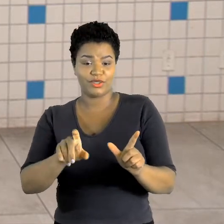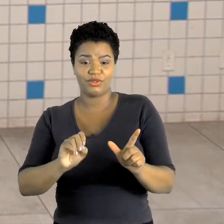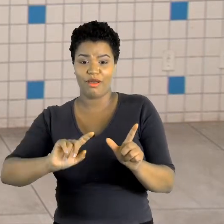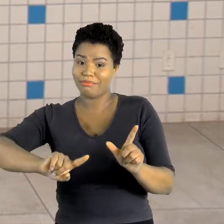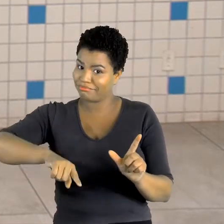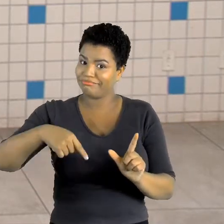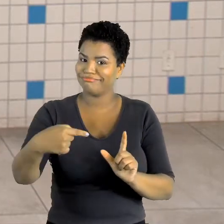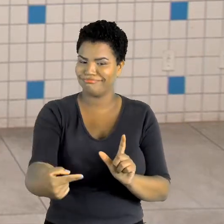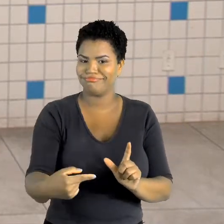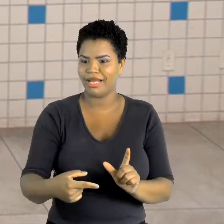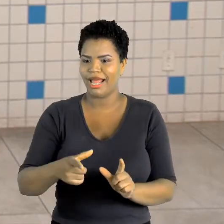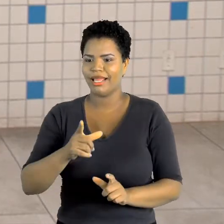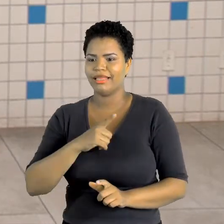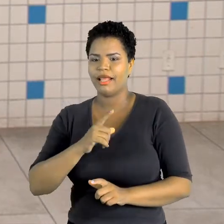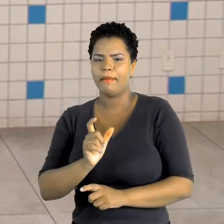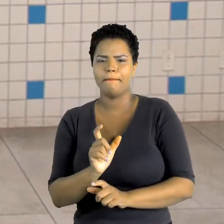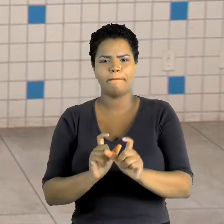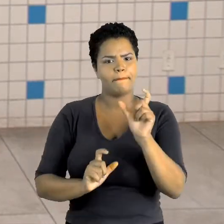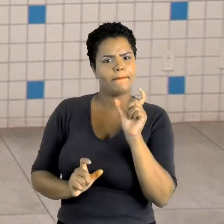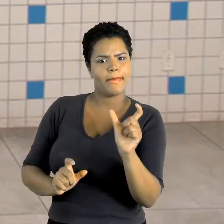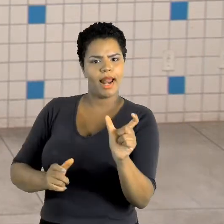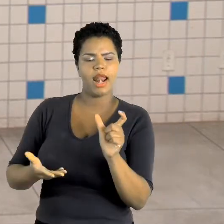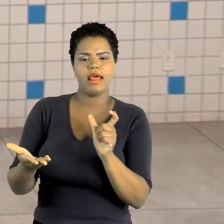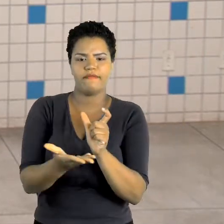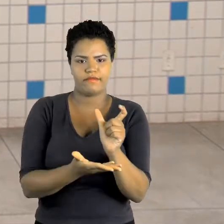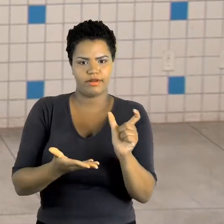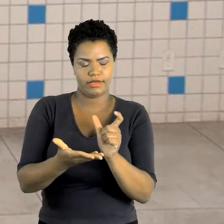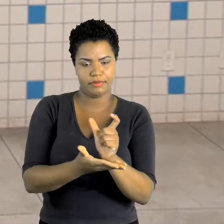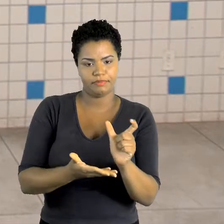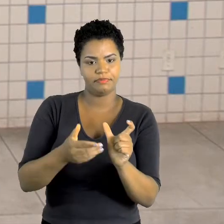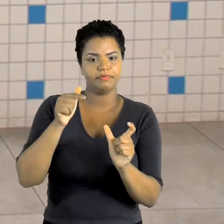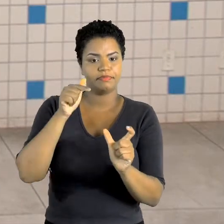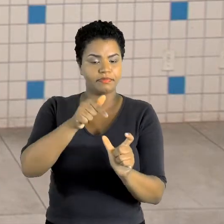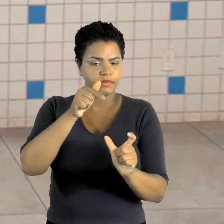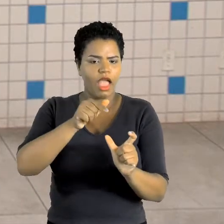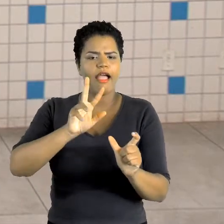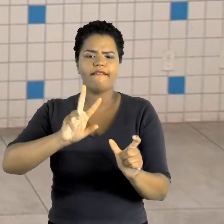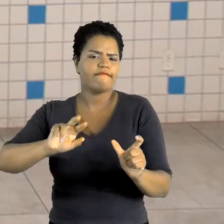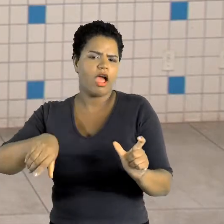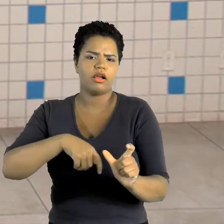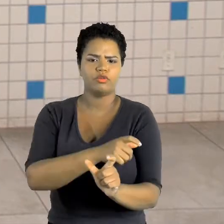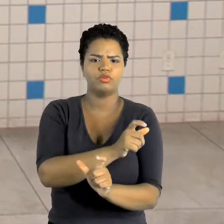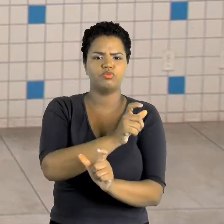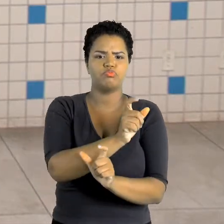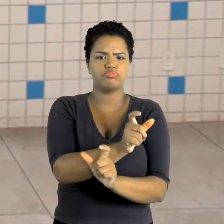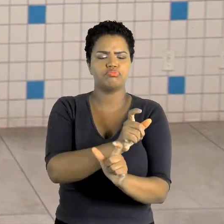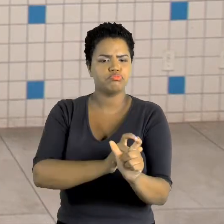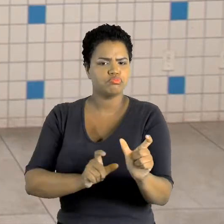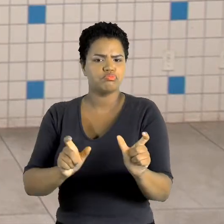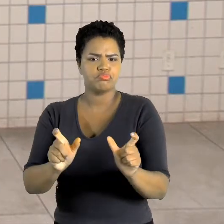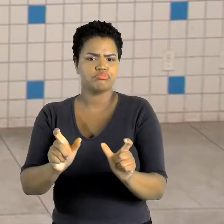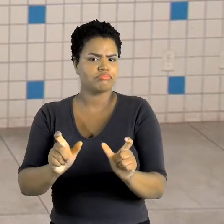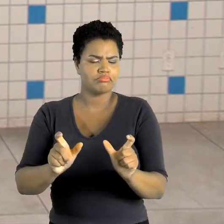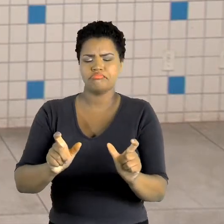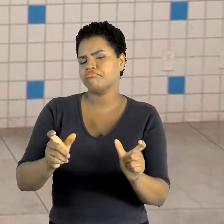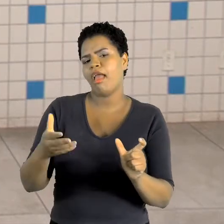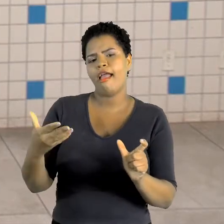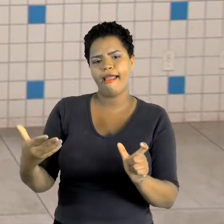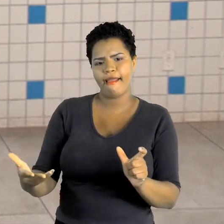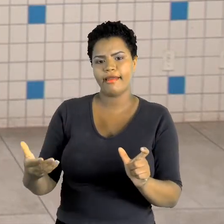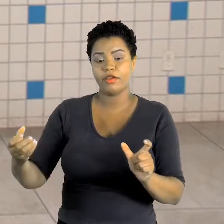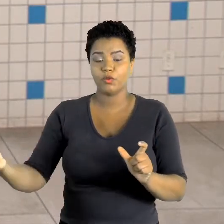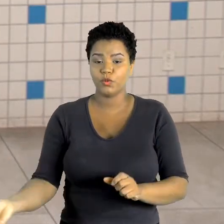temos aqui uma palavra central, que a gente chama palavra raiz, e aí a gente vai acrescentar esses morfemas antes e depois para dar aí uma